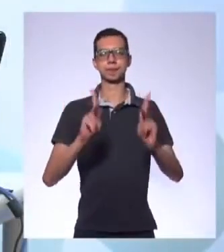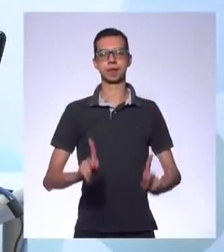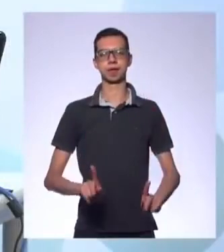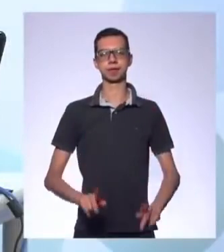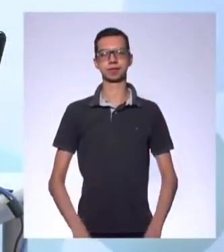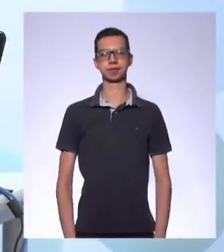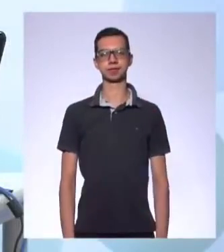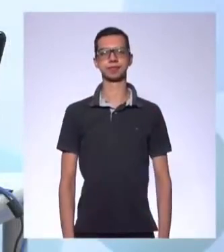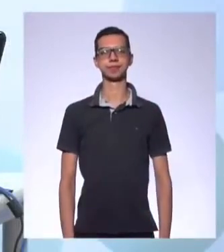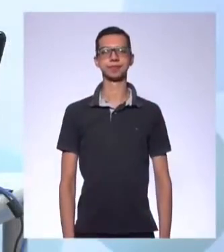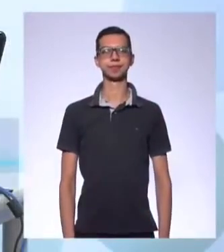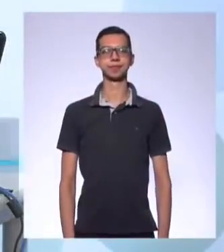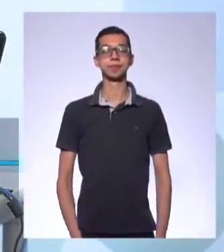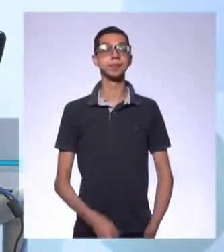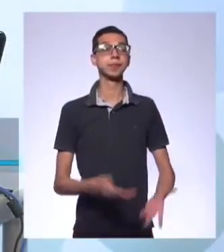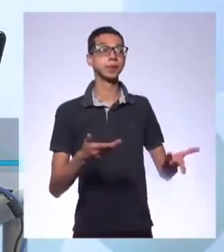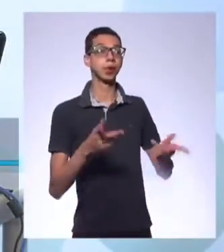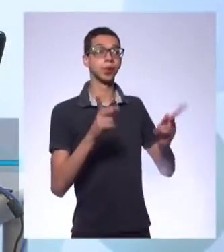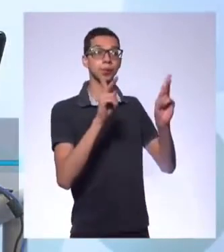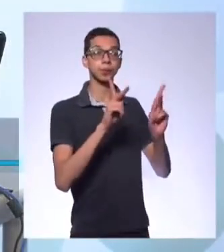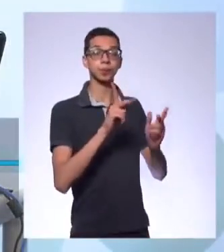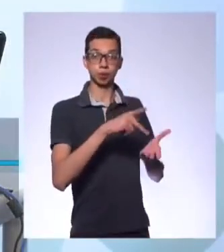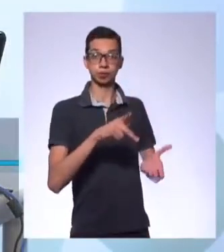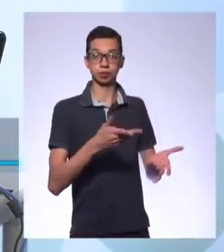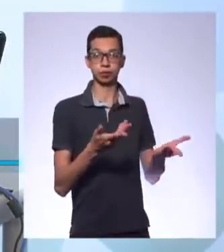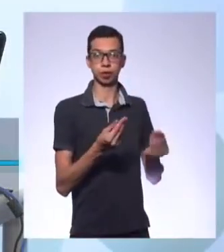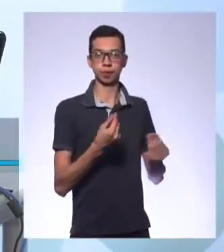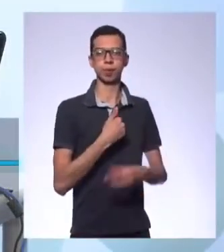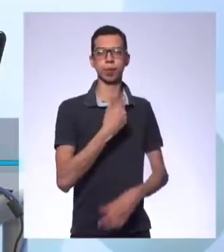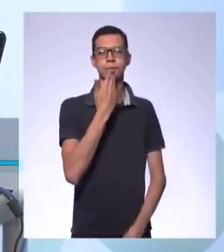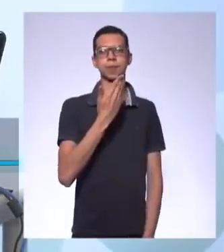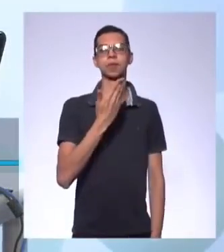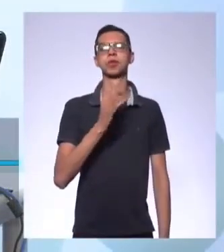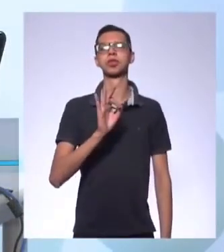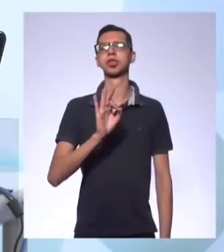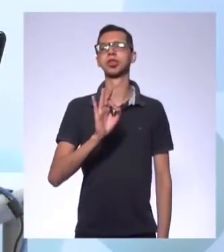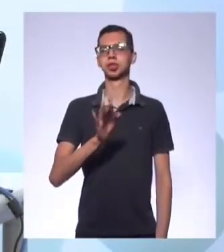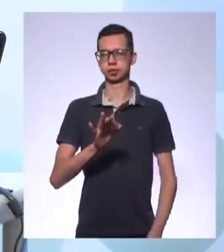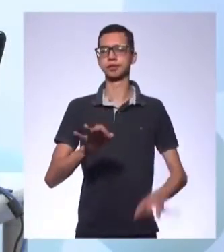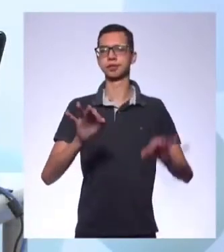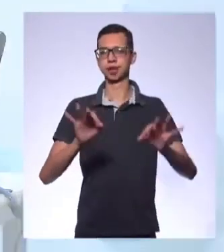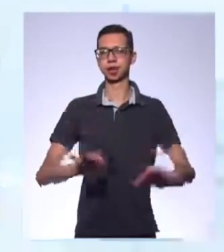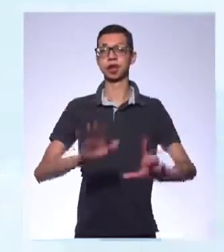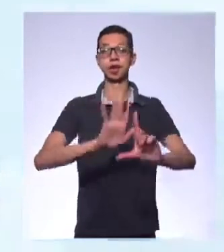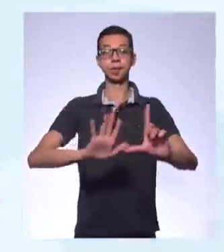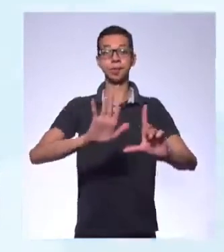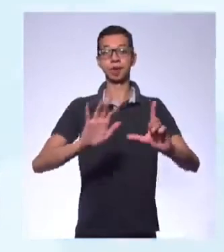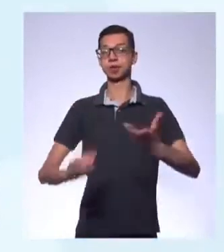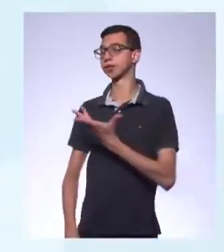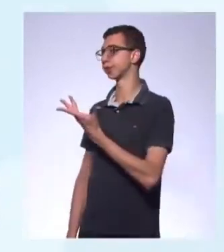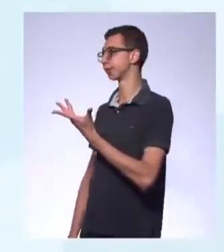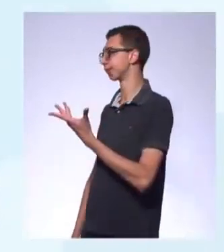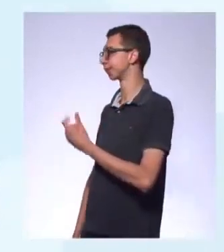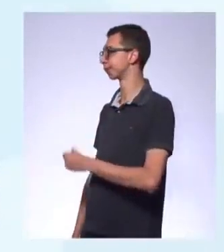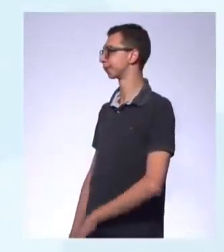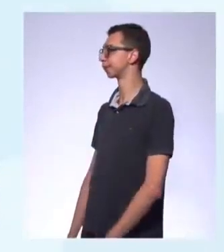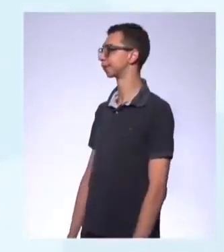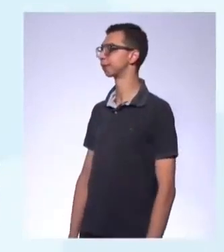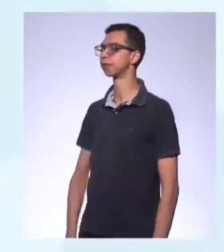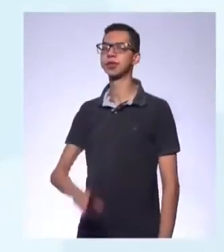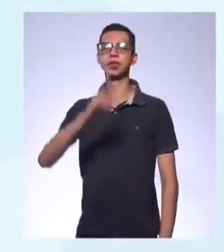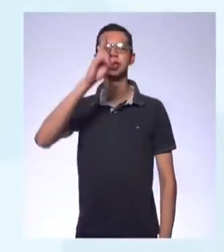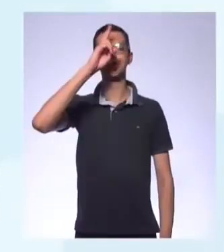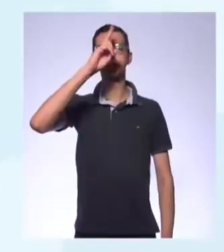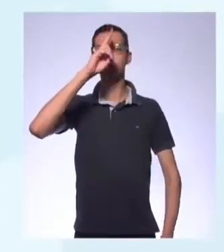Então, professor, eu pedi agora para colocar isso, ó, coloca essa imagem para eles. E como termina esta